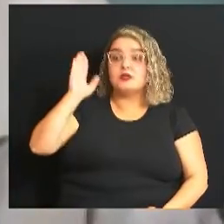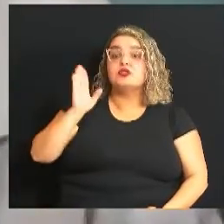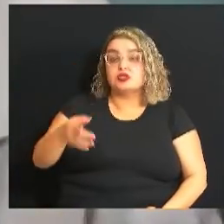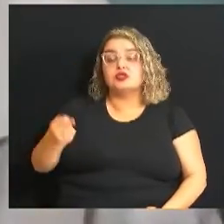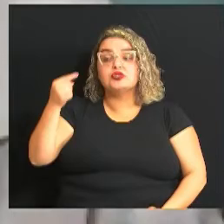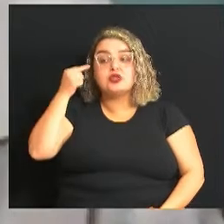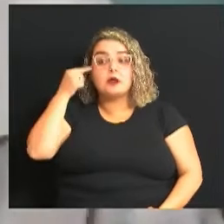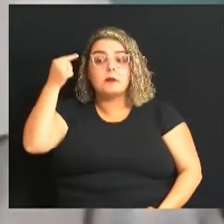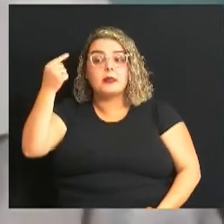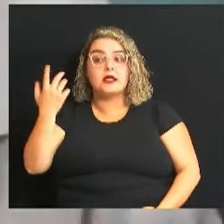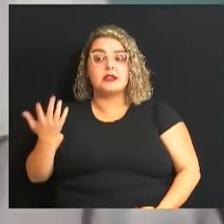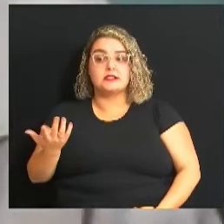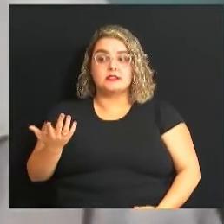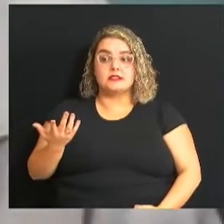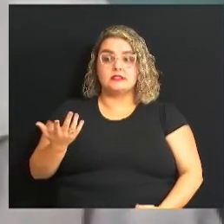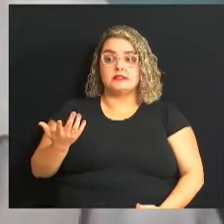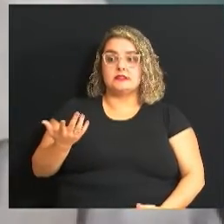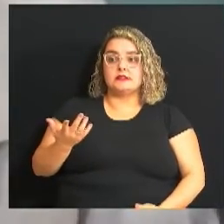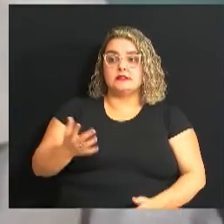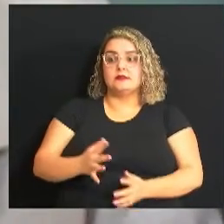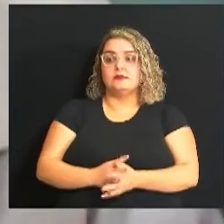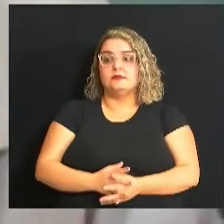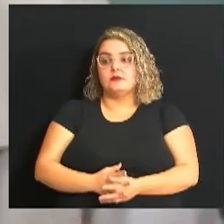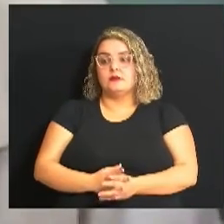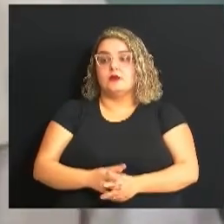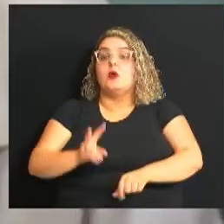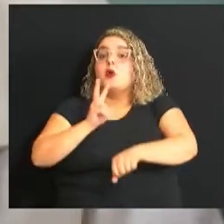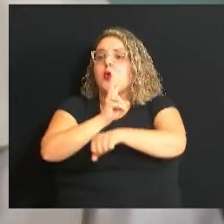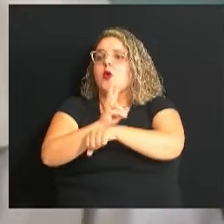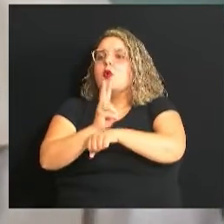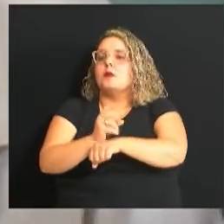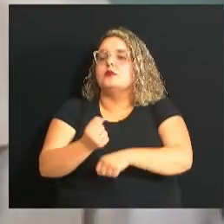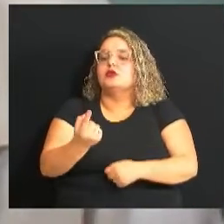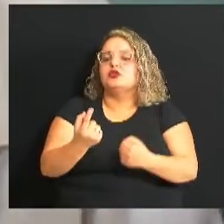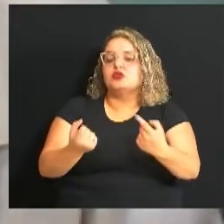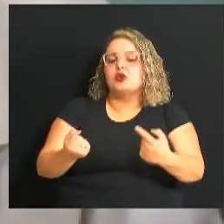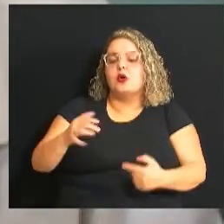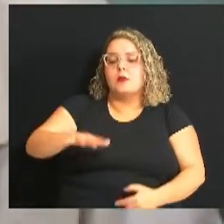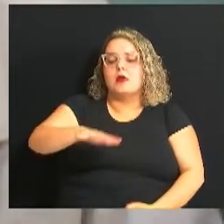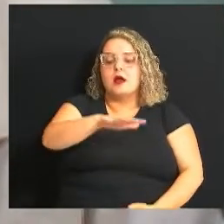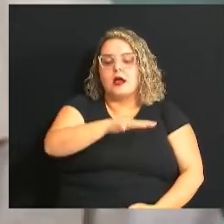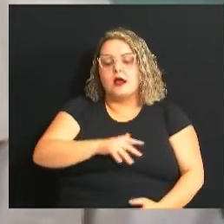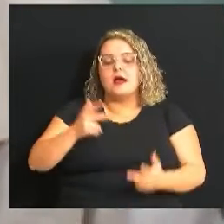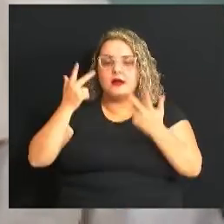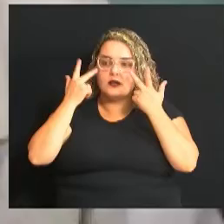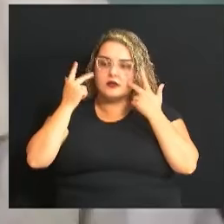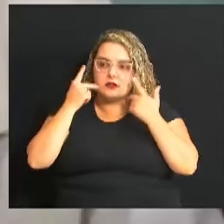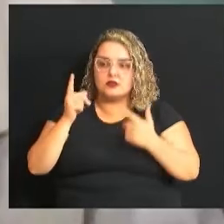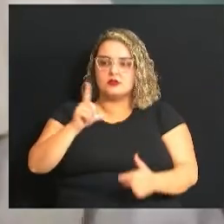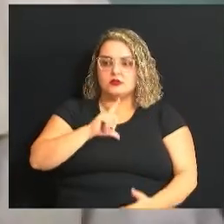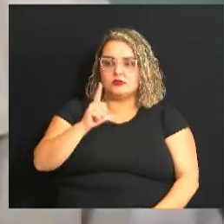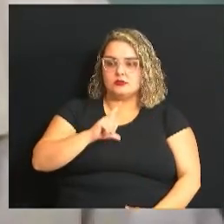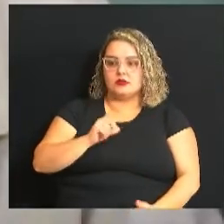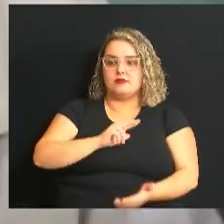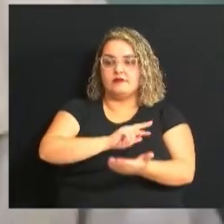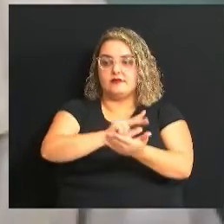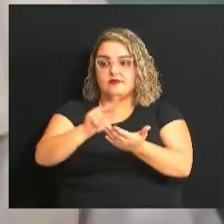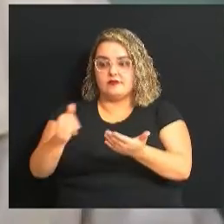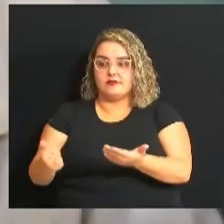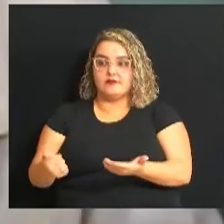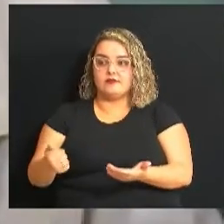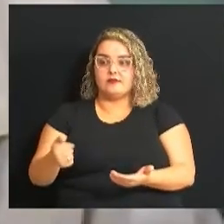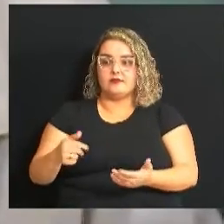pensada com proteção de algumas áreas naturais. Então, aqui a gente tem a gente chama de